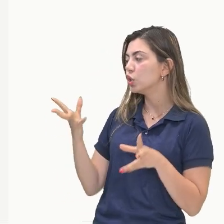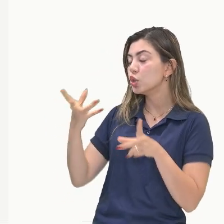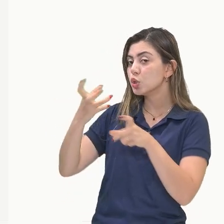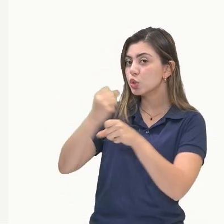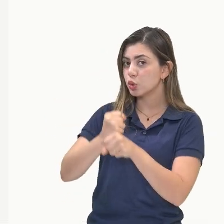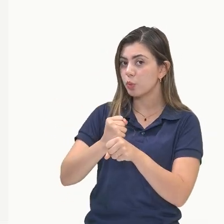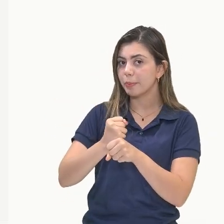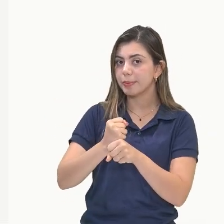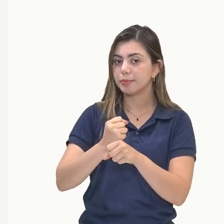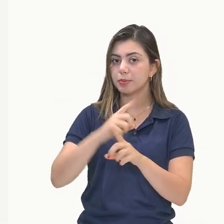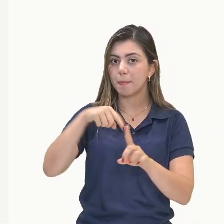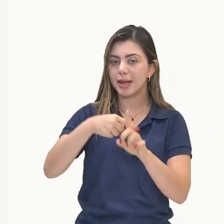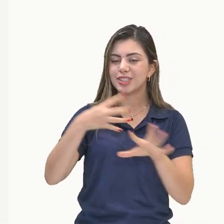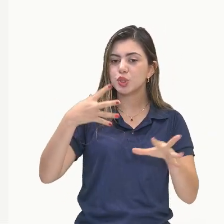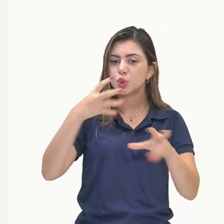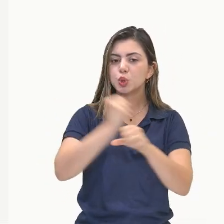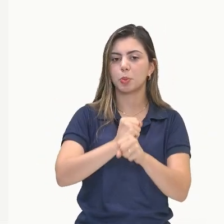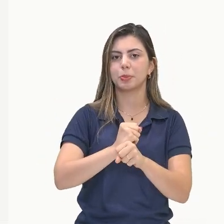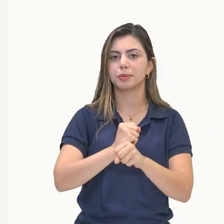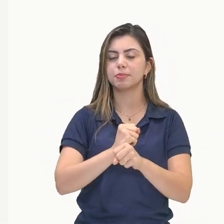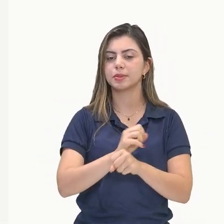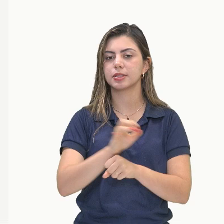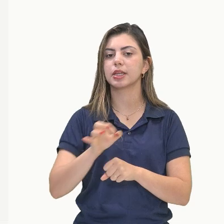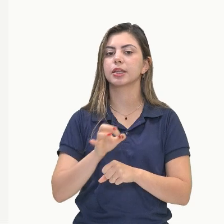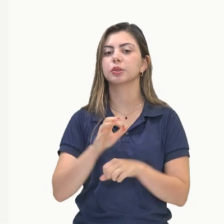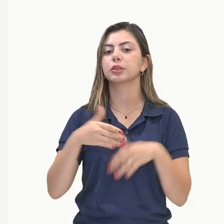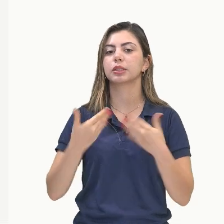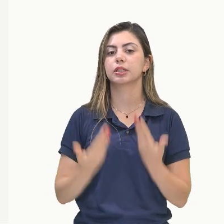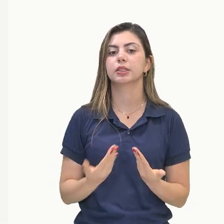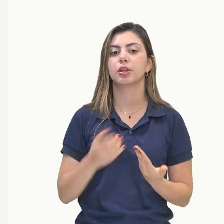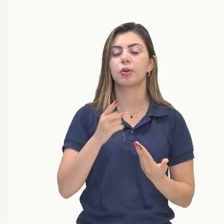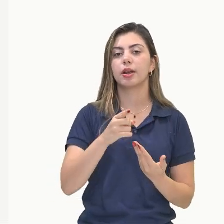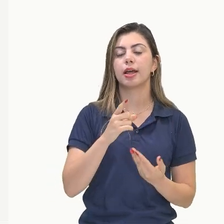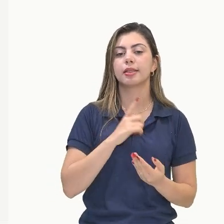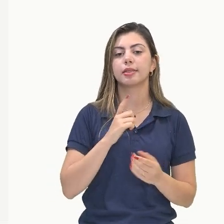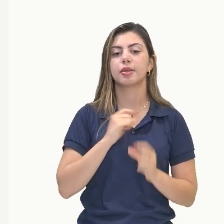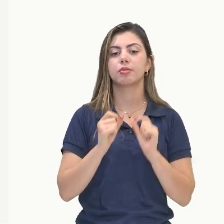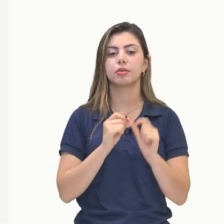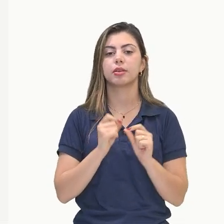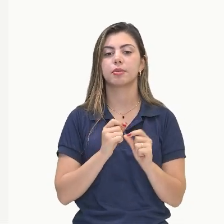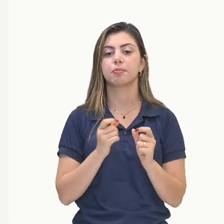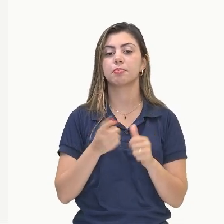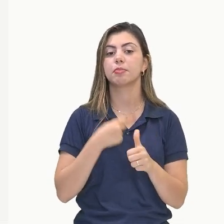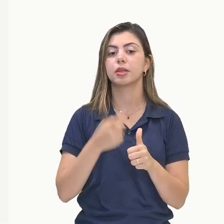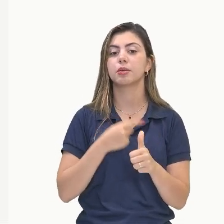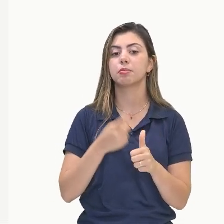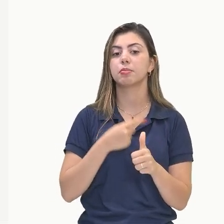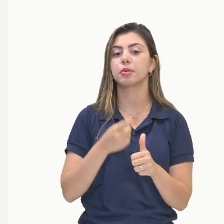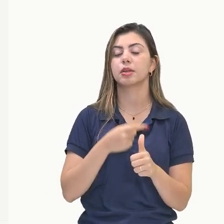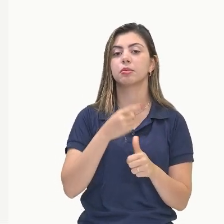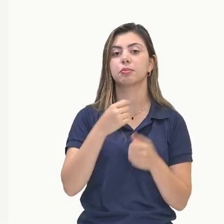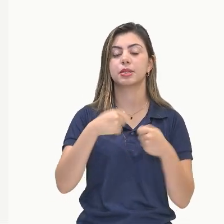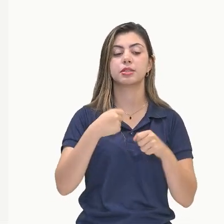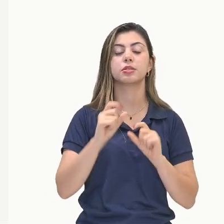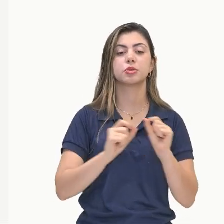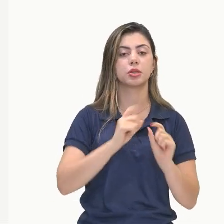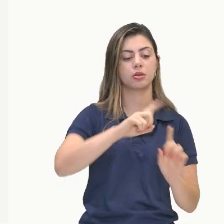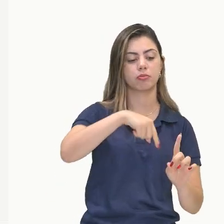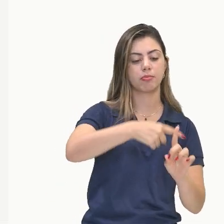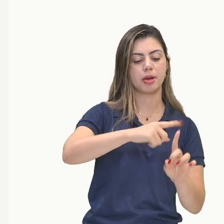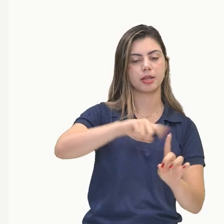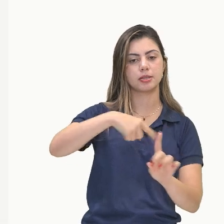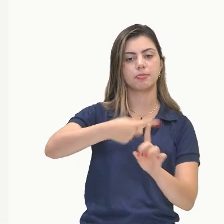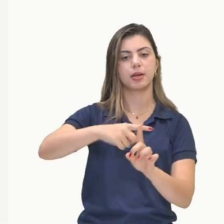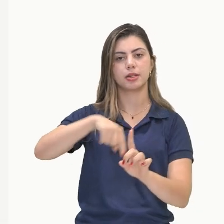também. Então, eu tenho que a capacitância equivalente é conseguida primeiro fazendo essa soma dos